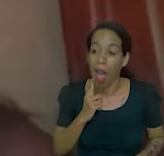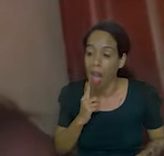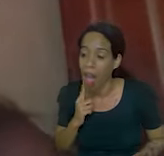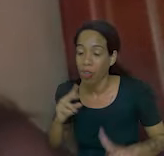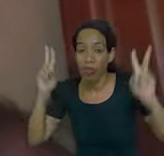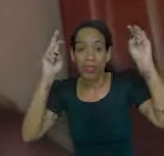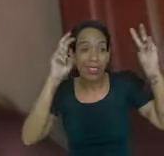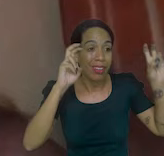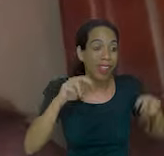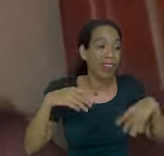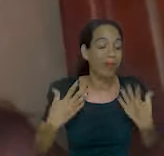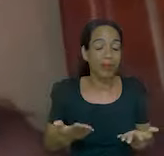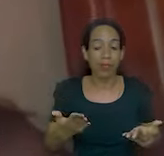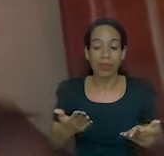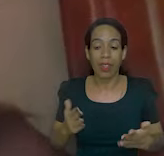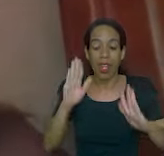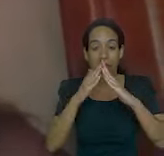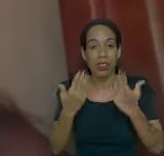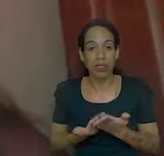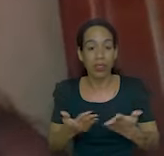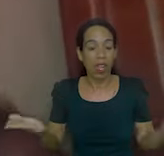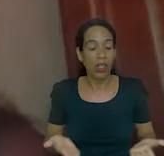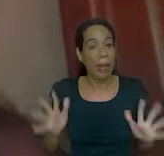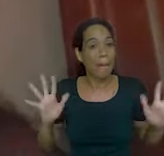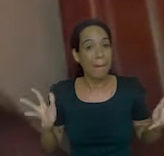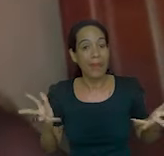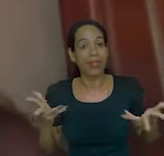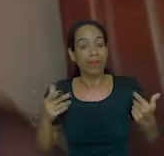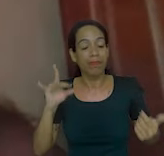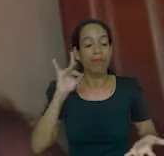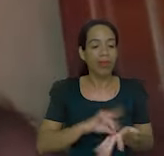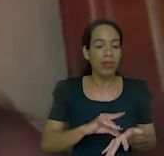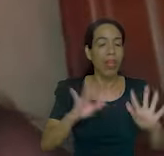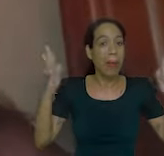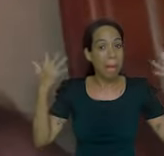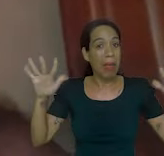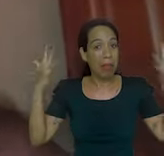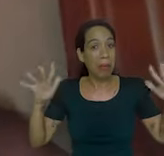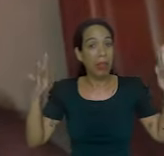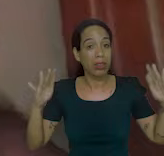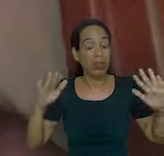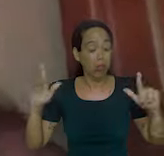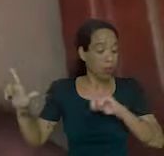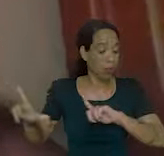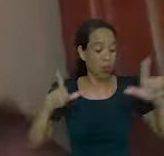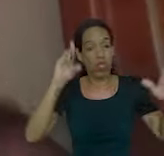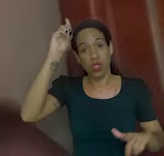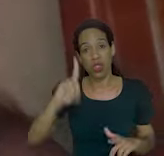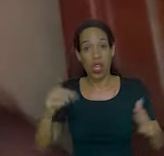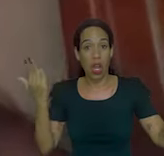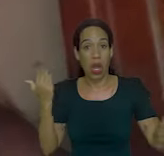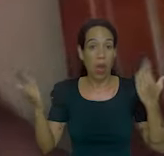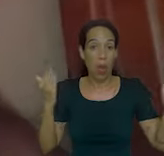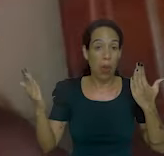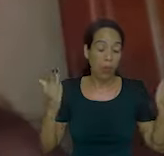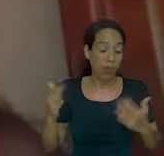nos temas a escola atual está maravilhosa, assim, está realmente de parabéns, aquele programa de direito comparado,